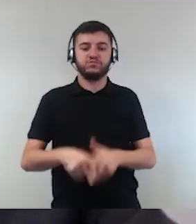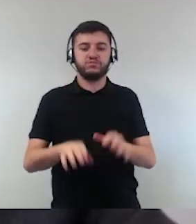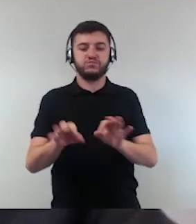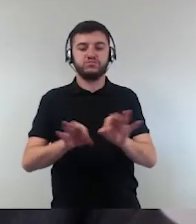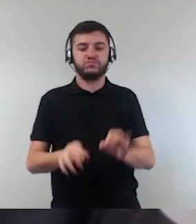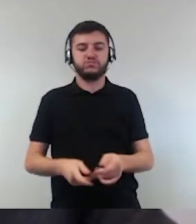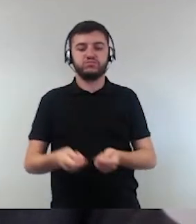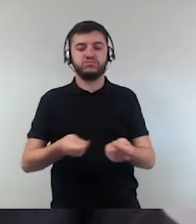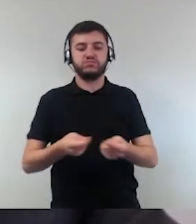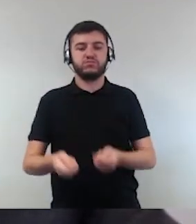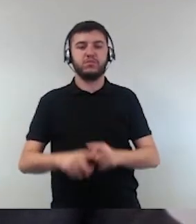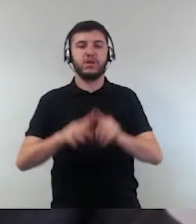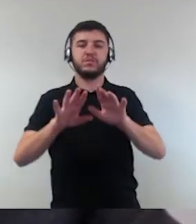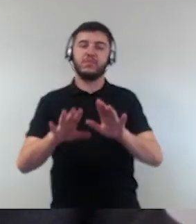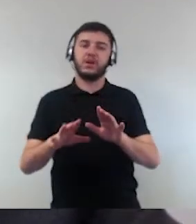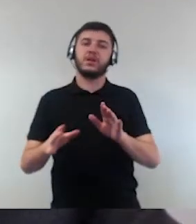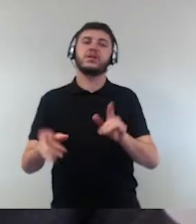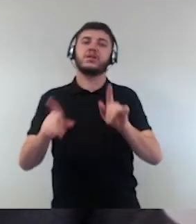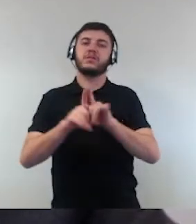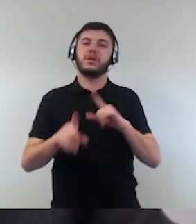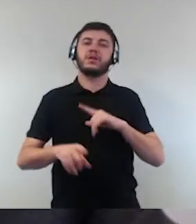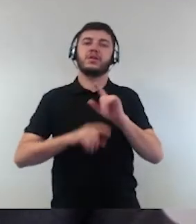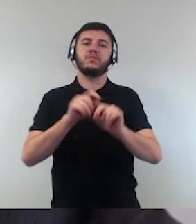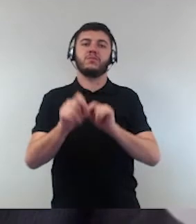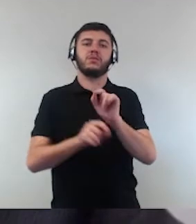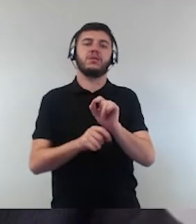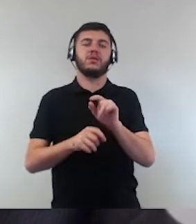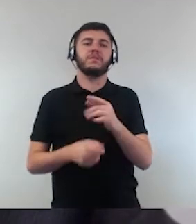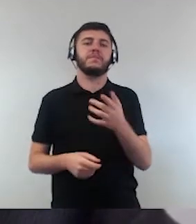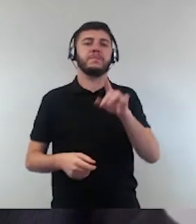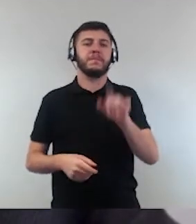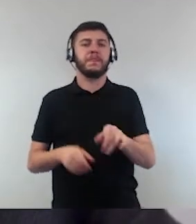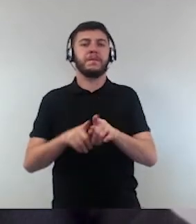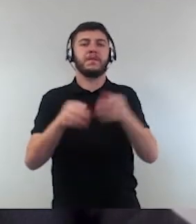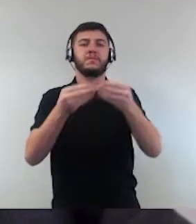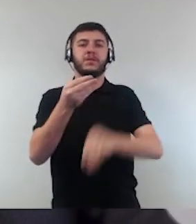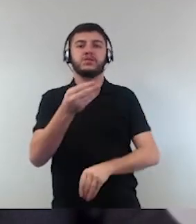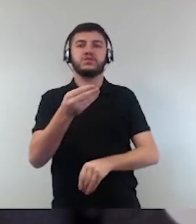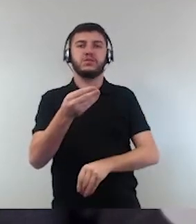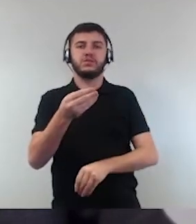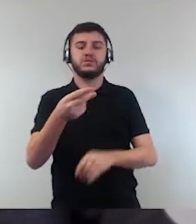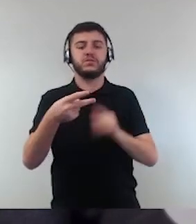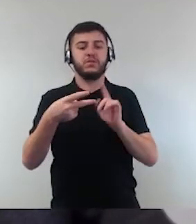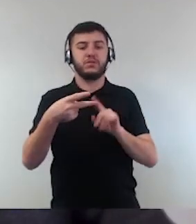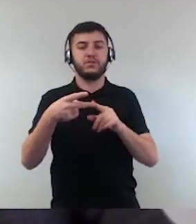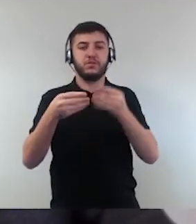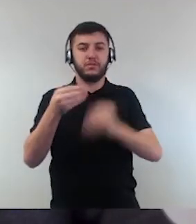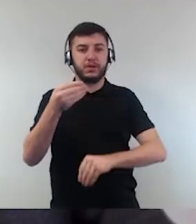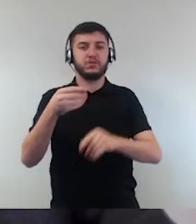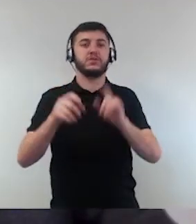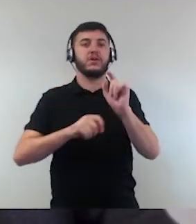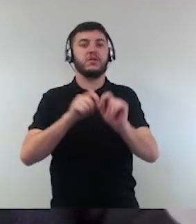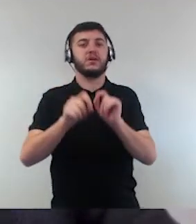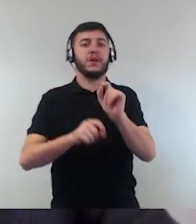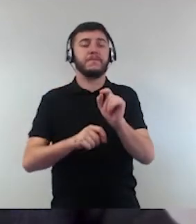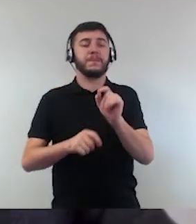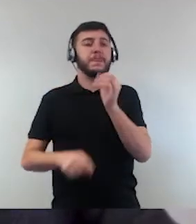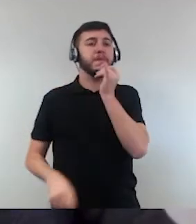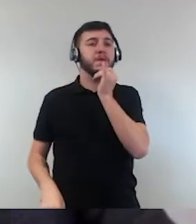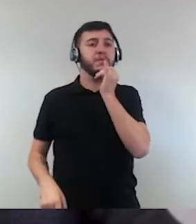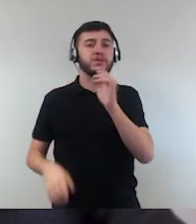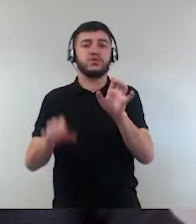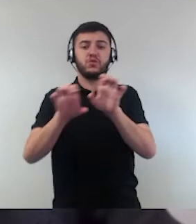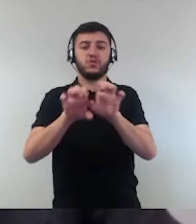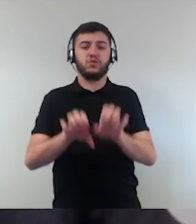nós temos ali também a questão do prejuízo. A distribuidora não pode receber esse prejuízo, porque ela vai